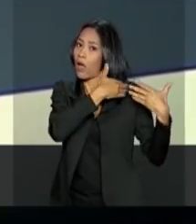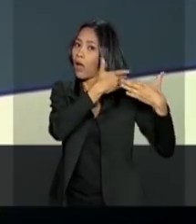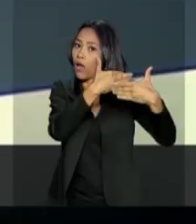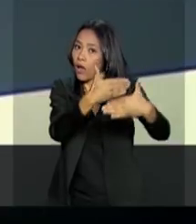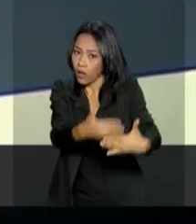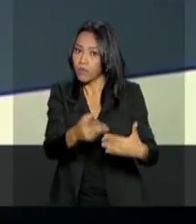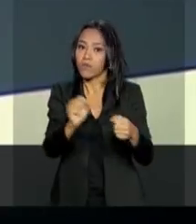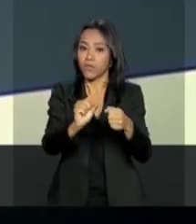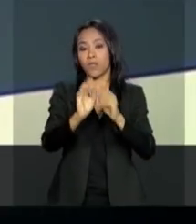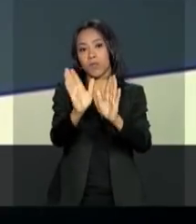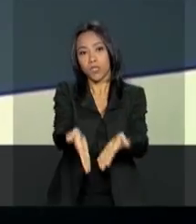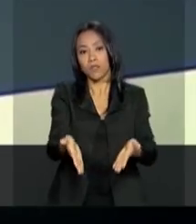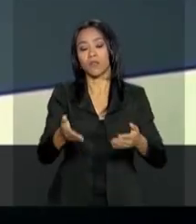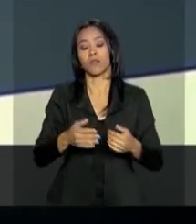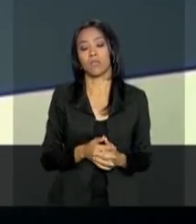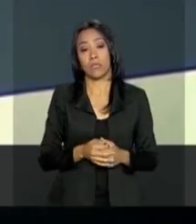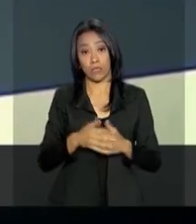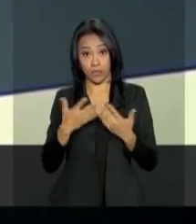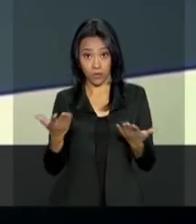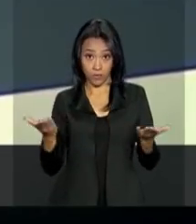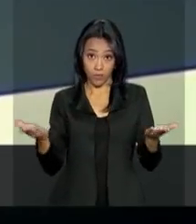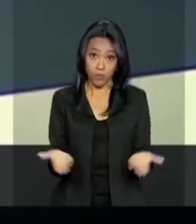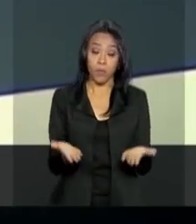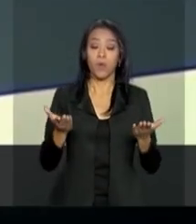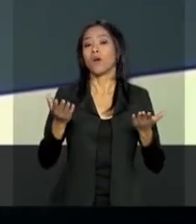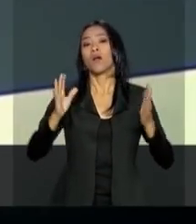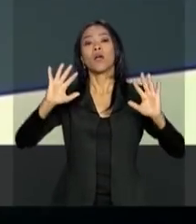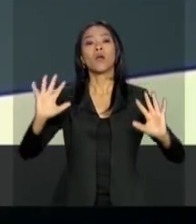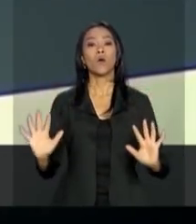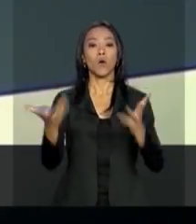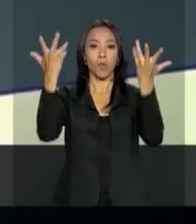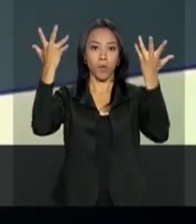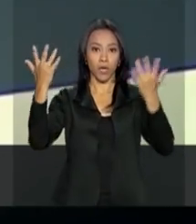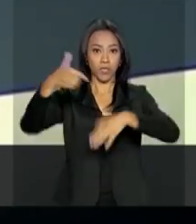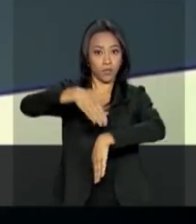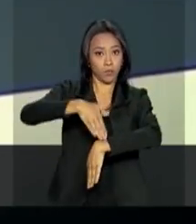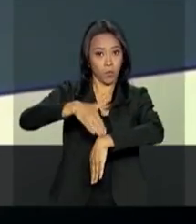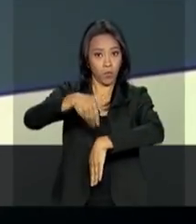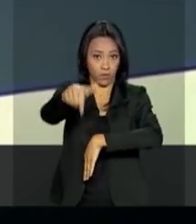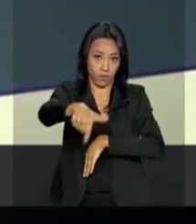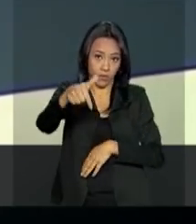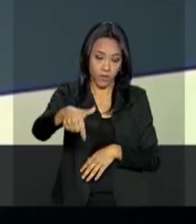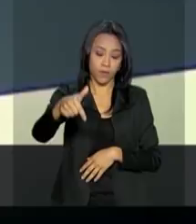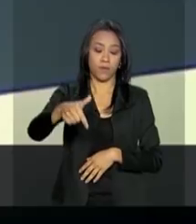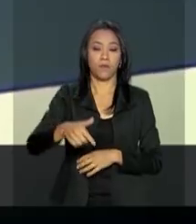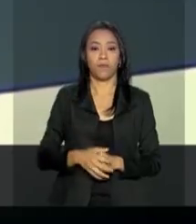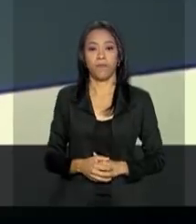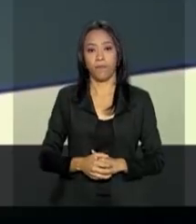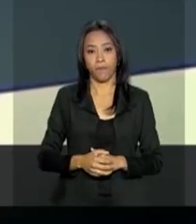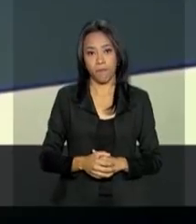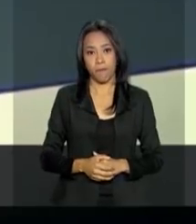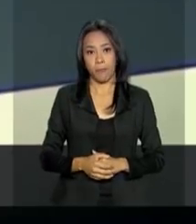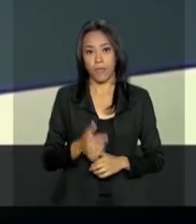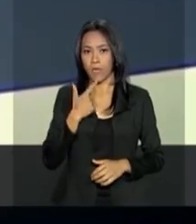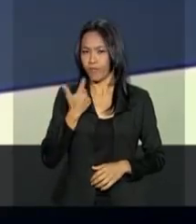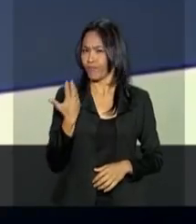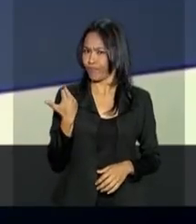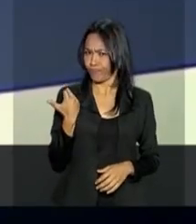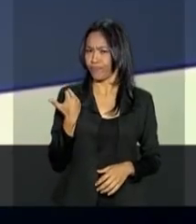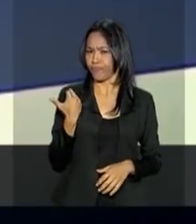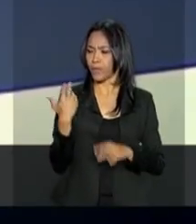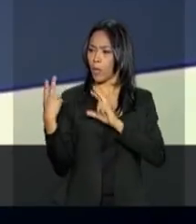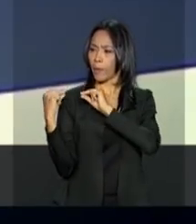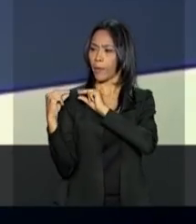de modo que para comemorar este momento agora que ainda há pouco eu